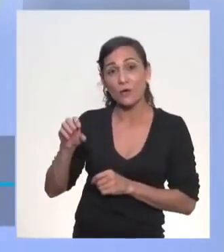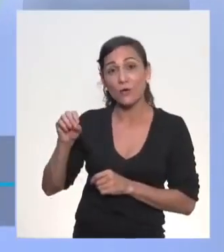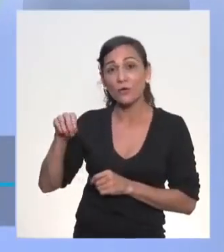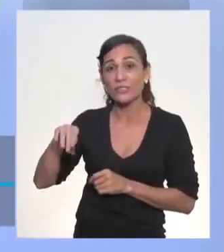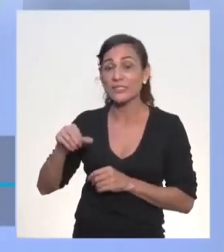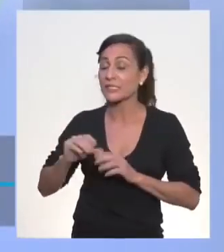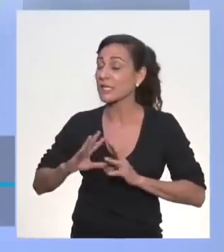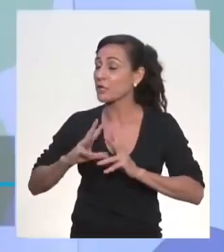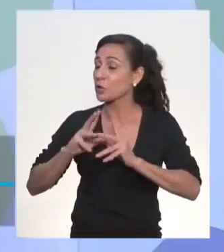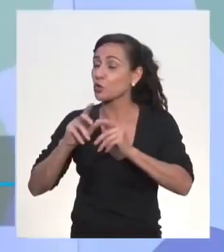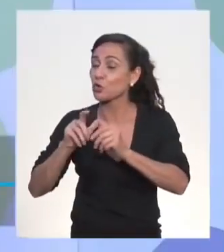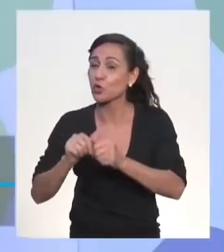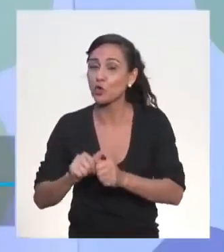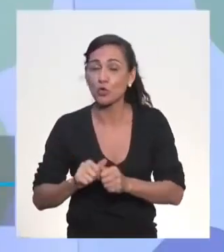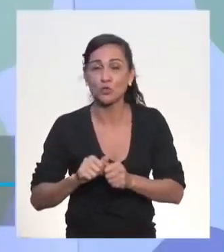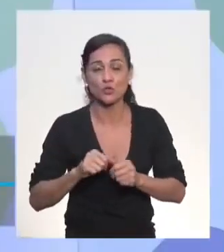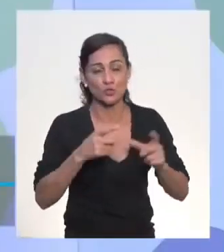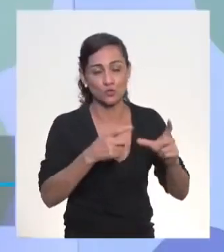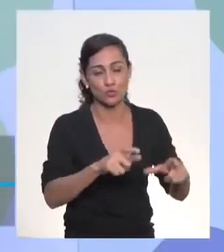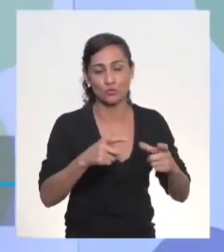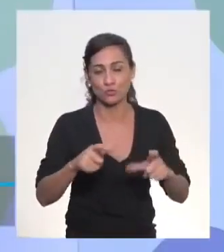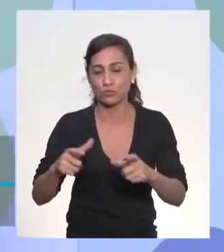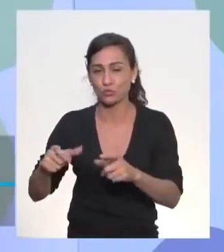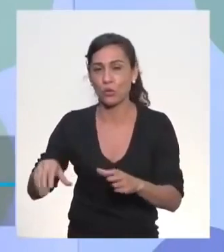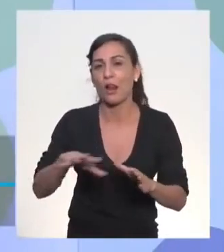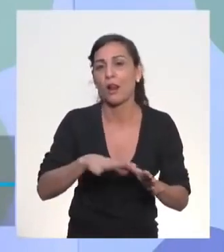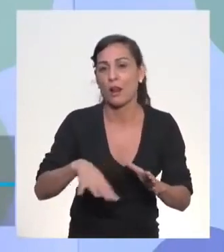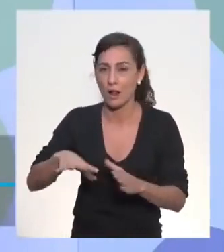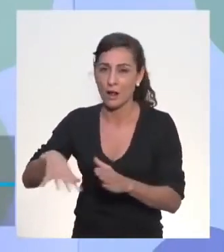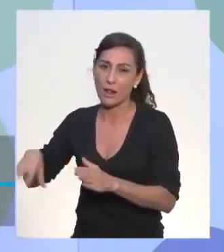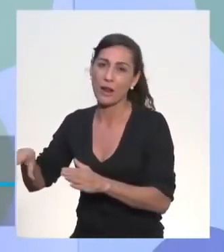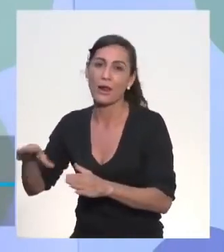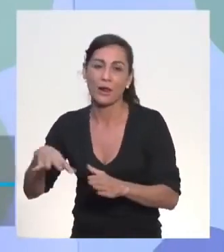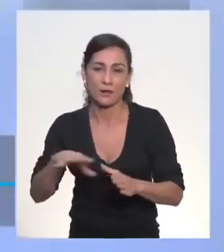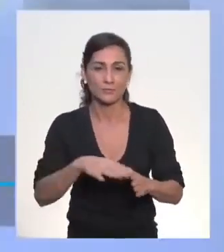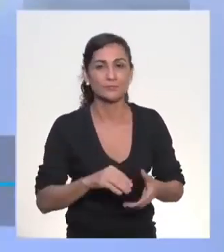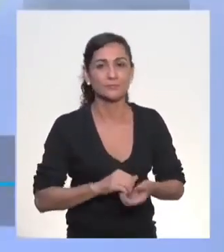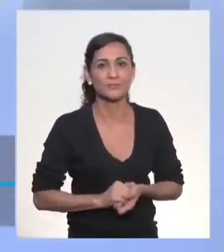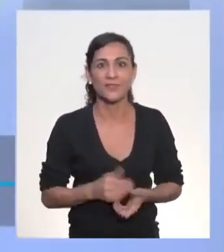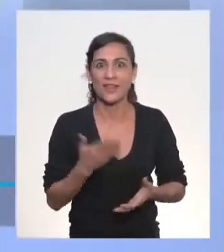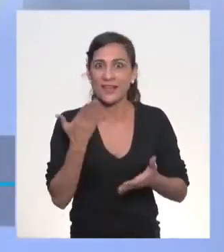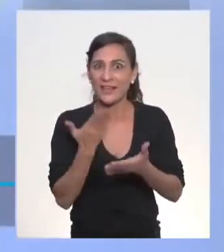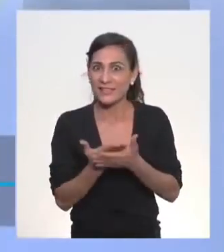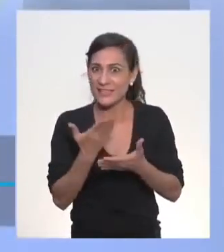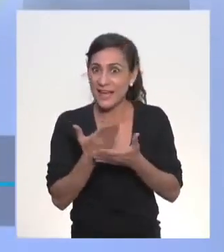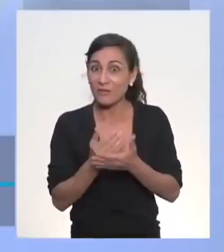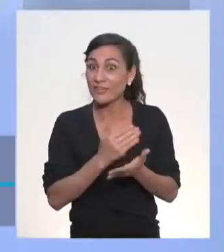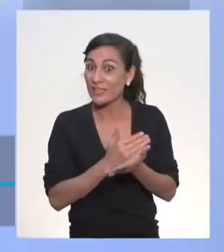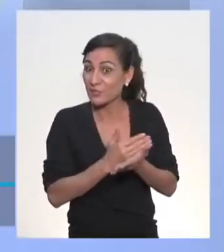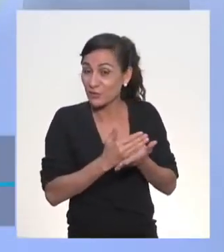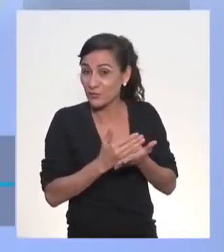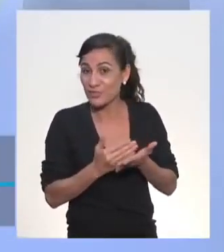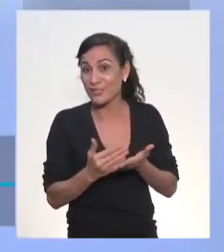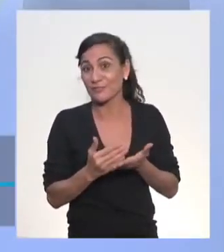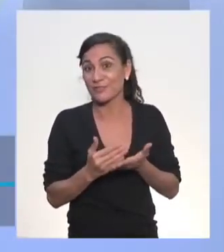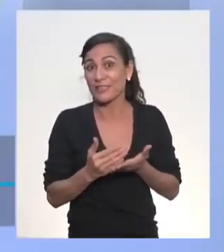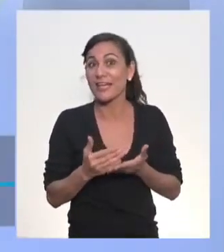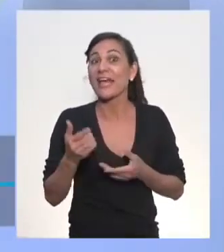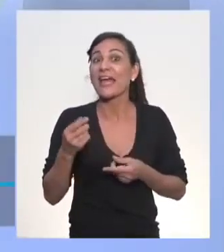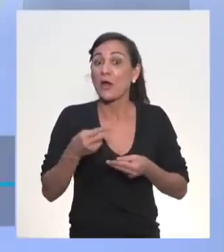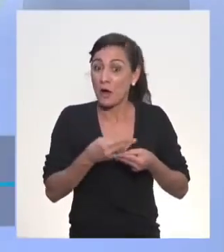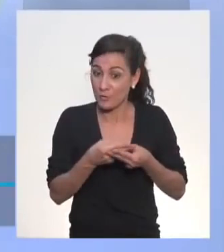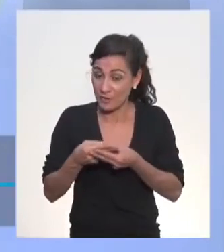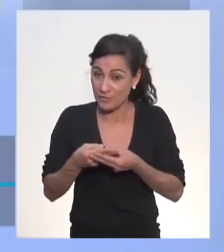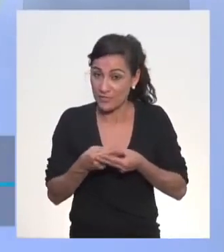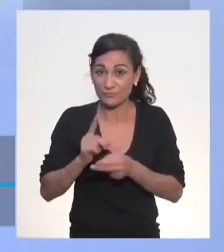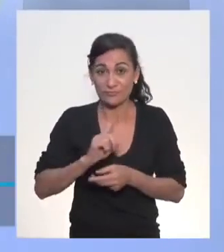em todos os lugares. E para entender isso tem que ler o texto ali, ler a narrativa com calma. Esta aula aqui é uma aula de introdução, é uma aula de revisão, nós não vamos aprofundar